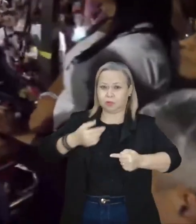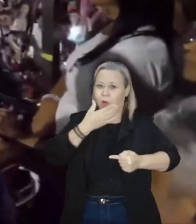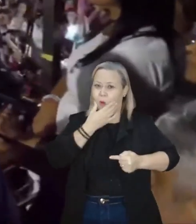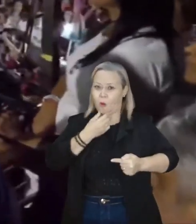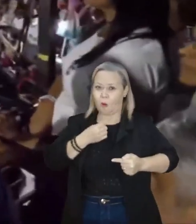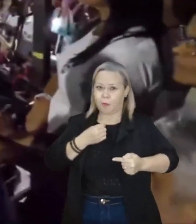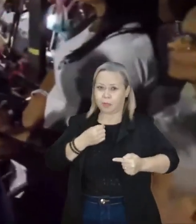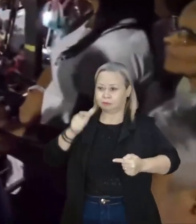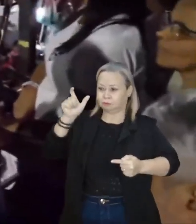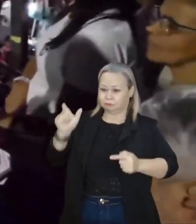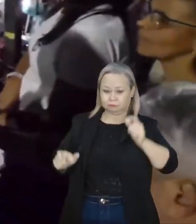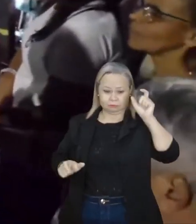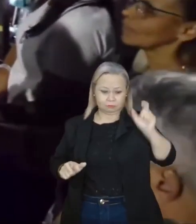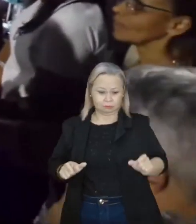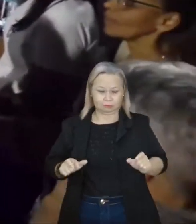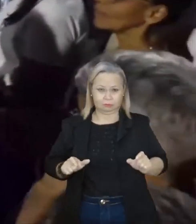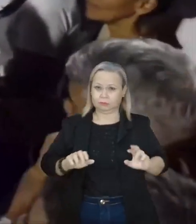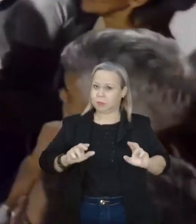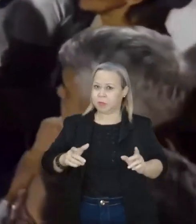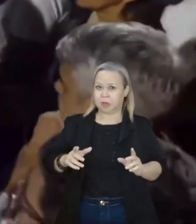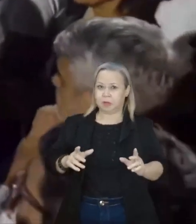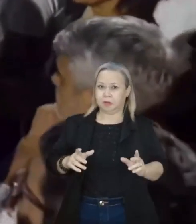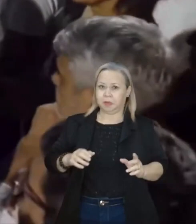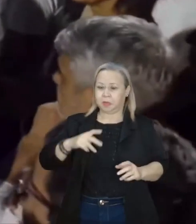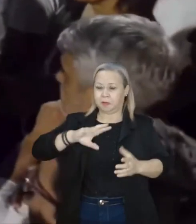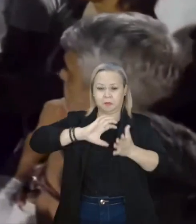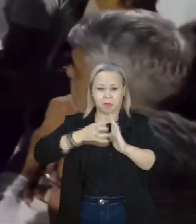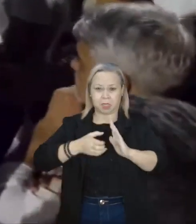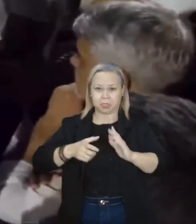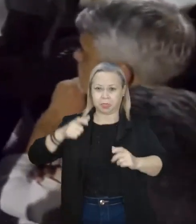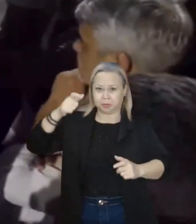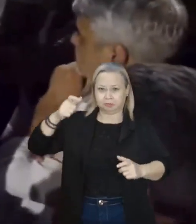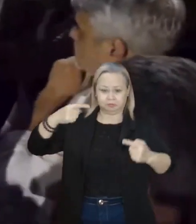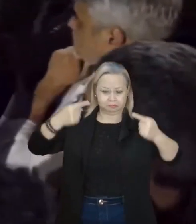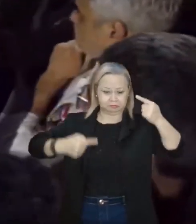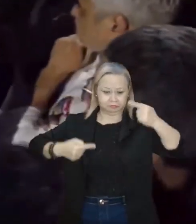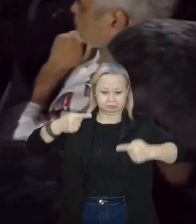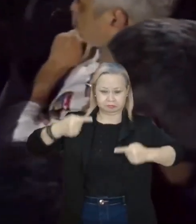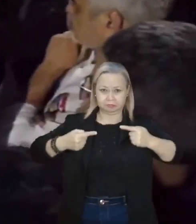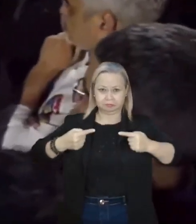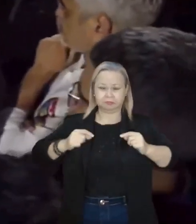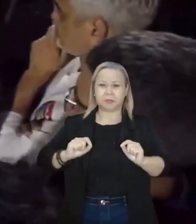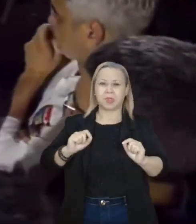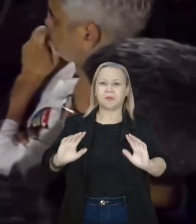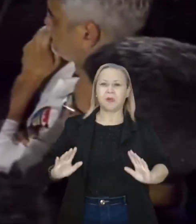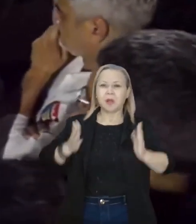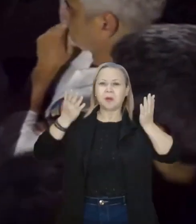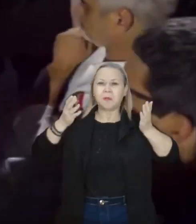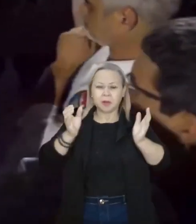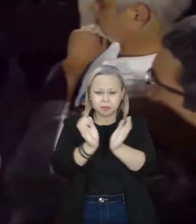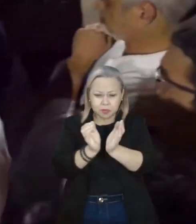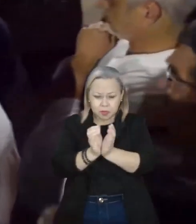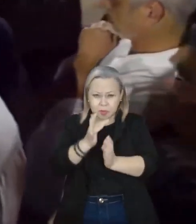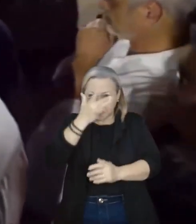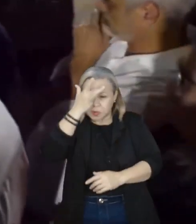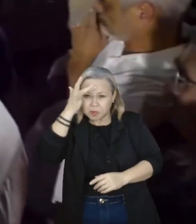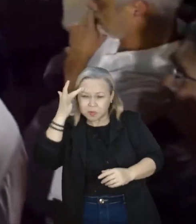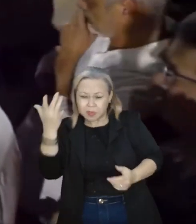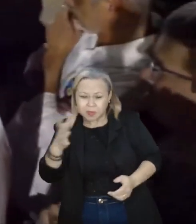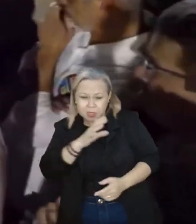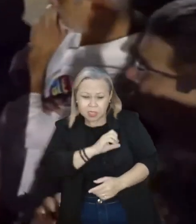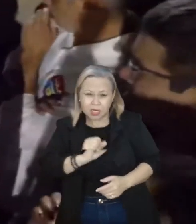um partido contra outro partido. Foi a campanha de um conjunto de pessoas que ama a